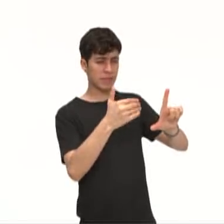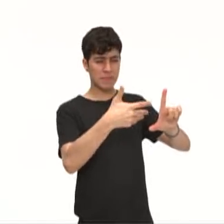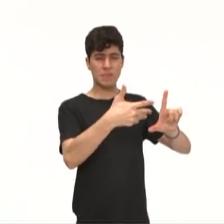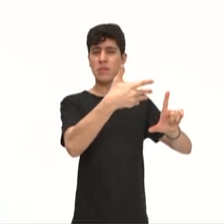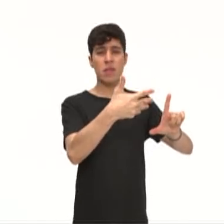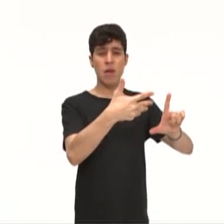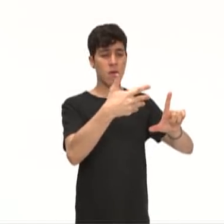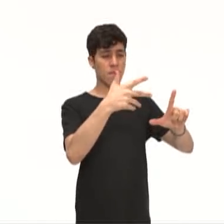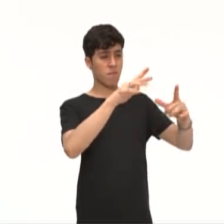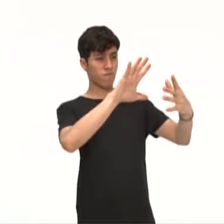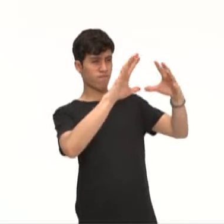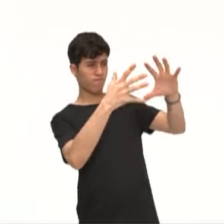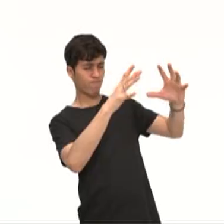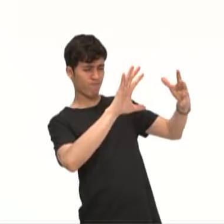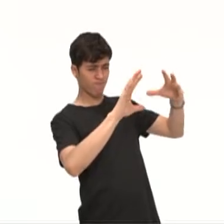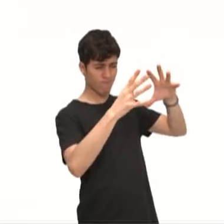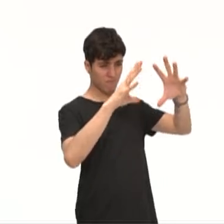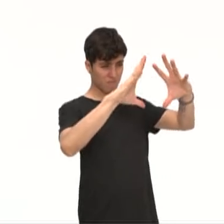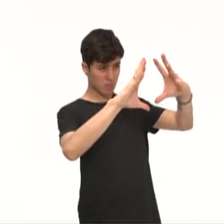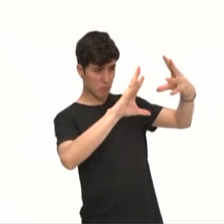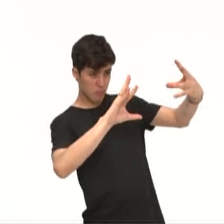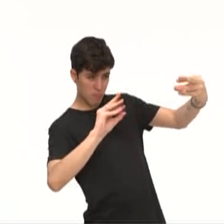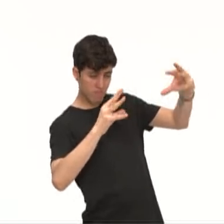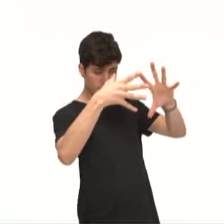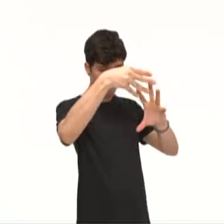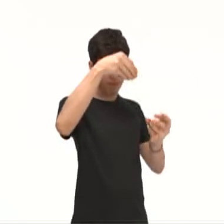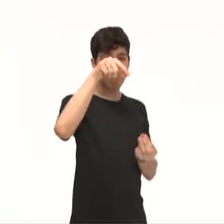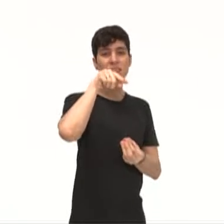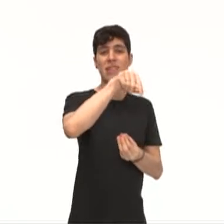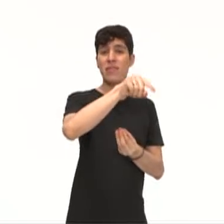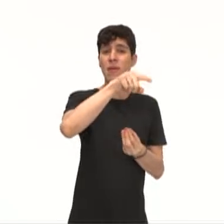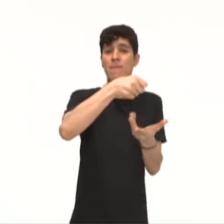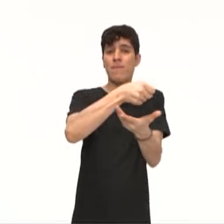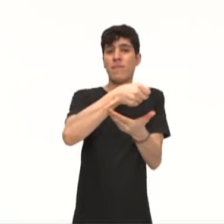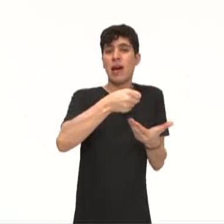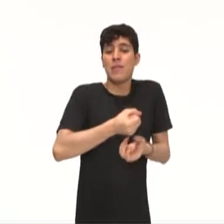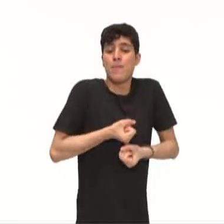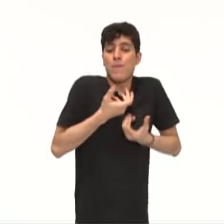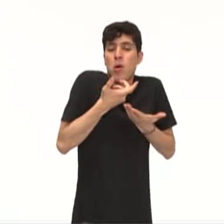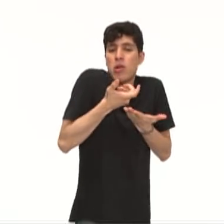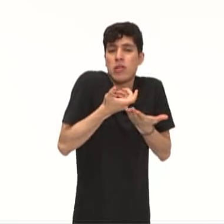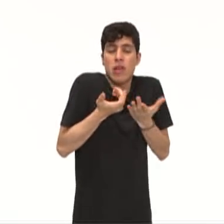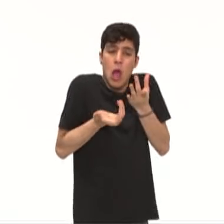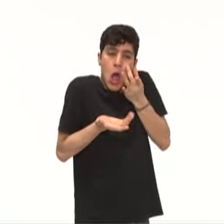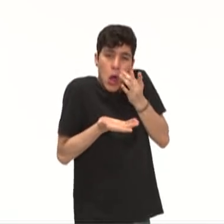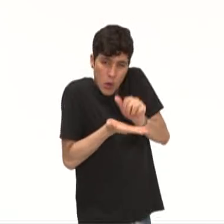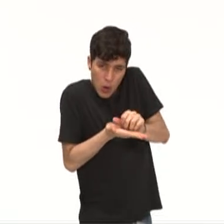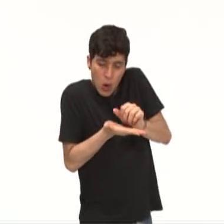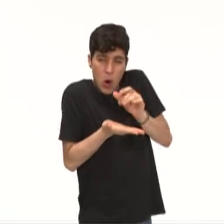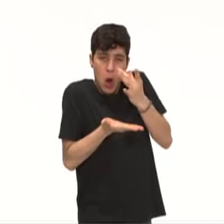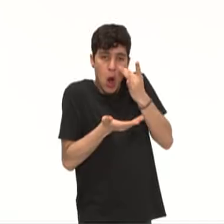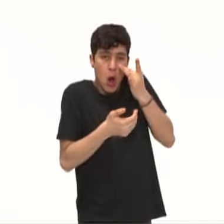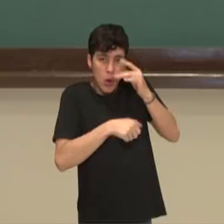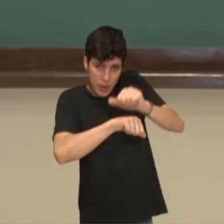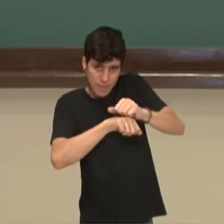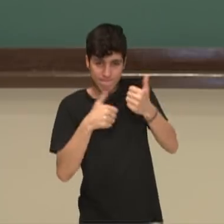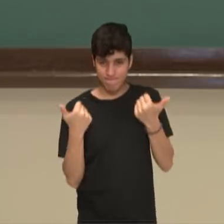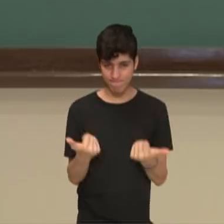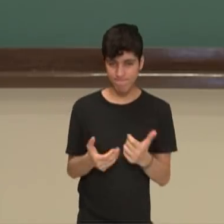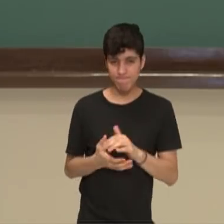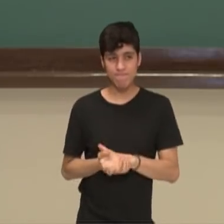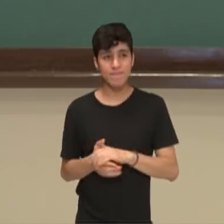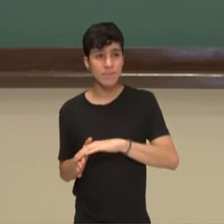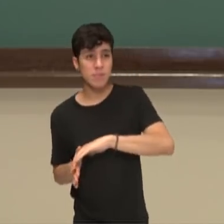saindo, ela tem um formato. Então, esse é um dos pilares da poesia concreta. Já vamos nos aprofundar, tá? Vamos aqui falar